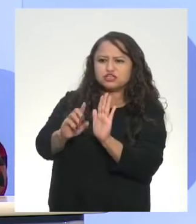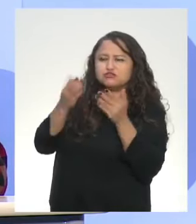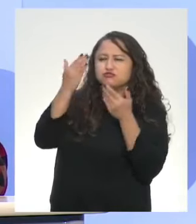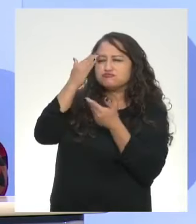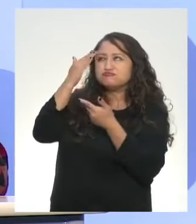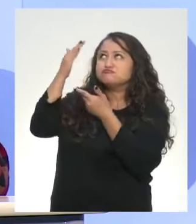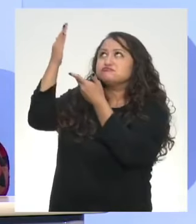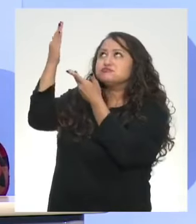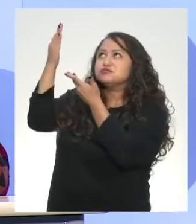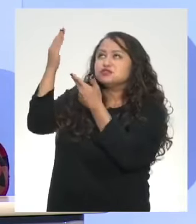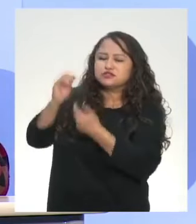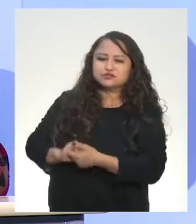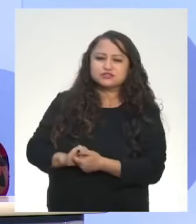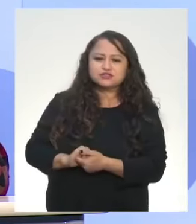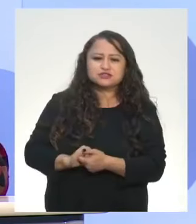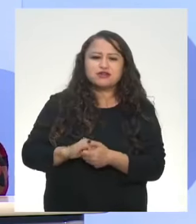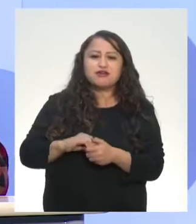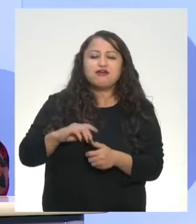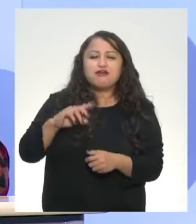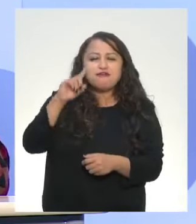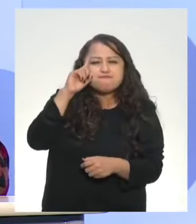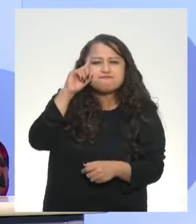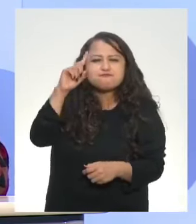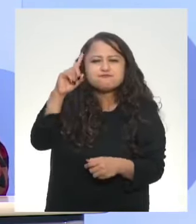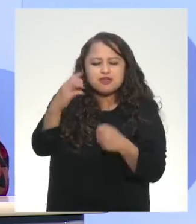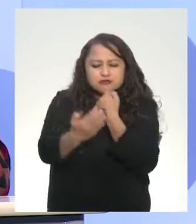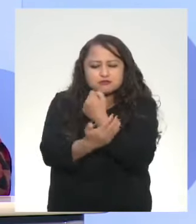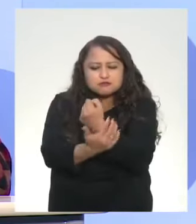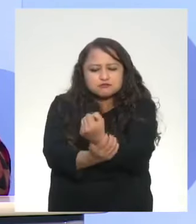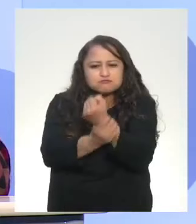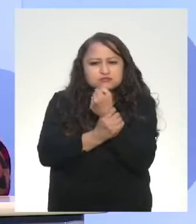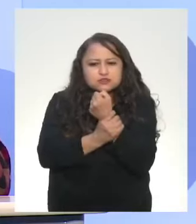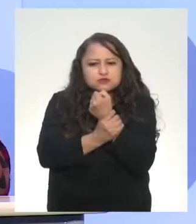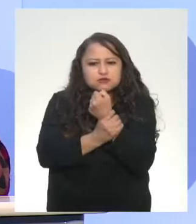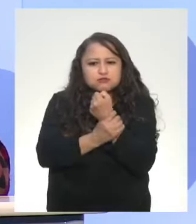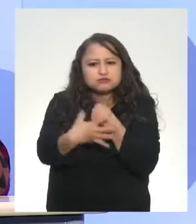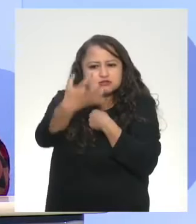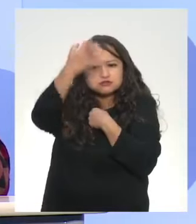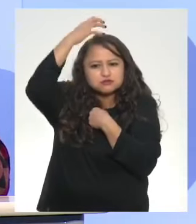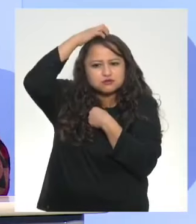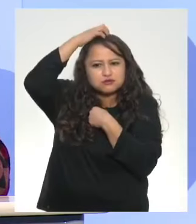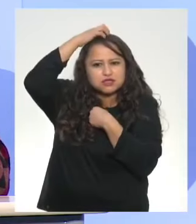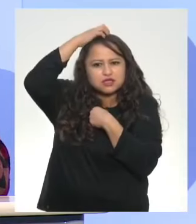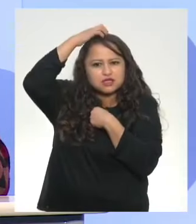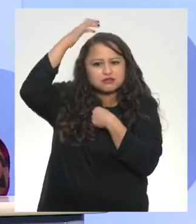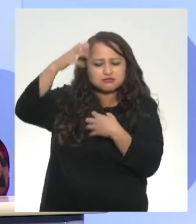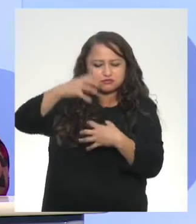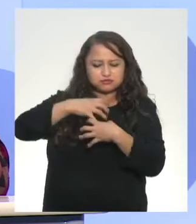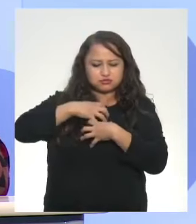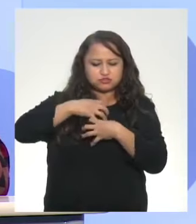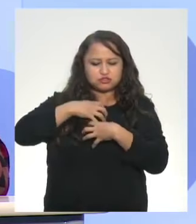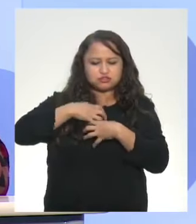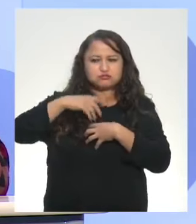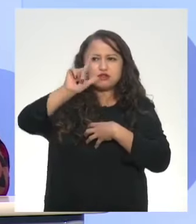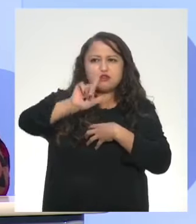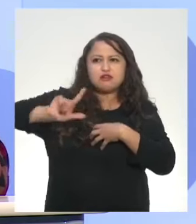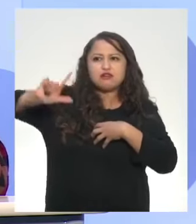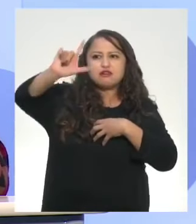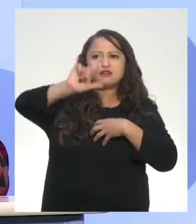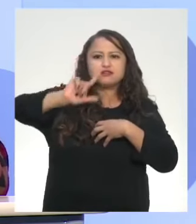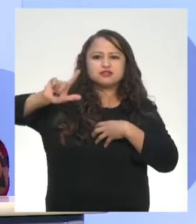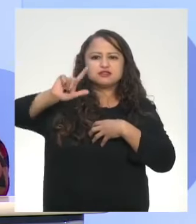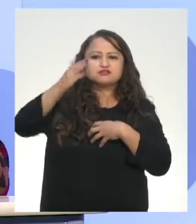de centralização absoluta do poder na mão desse rei, que veio por forma aí de algumas literaturas